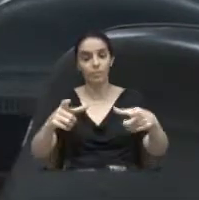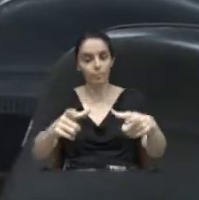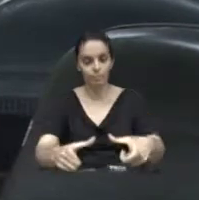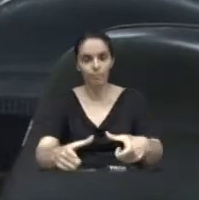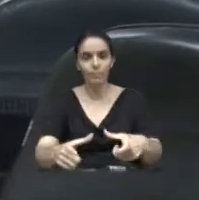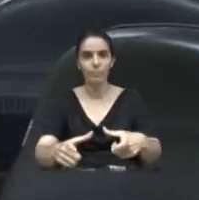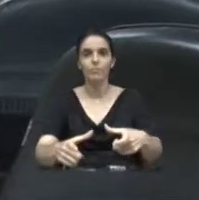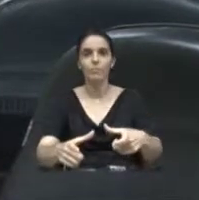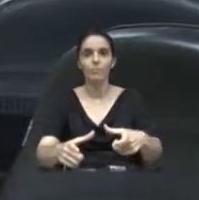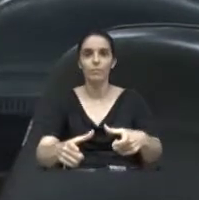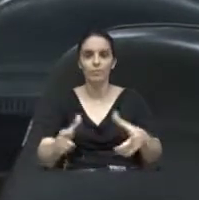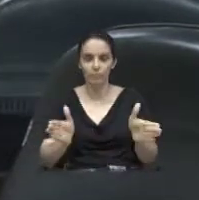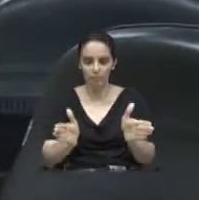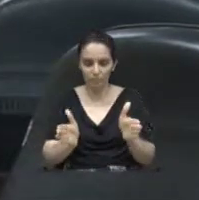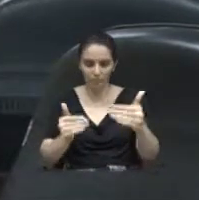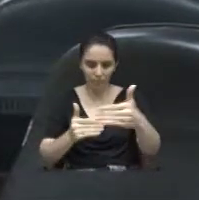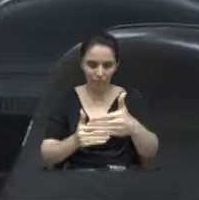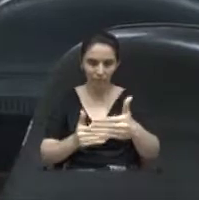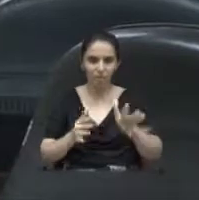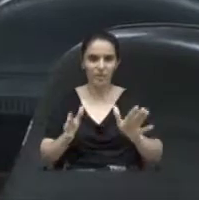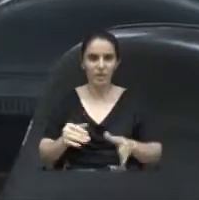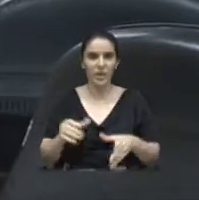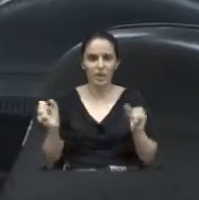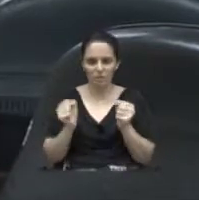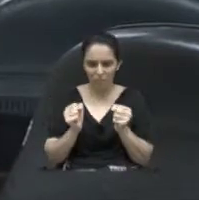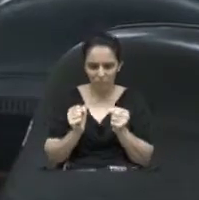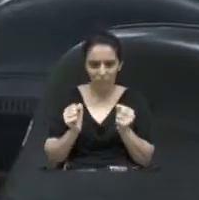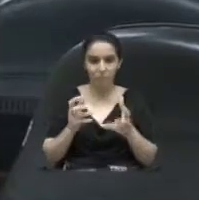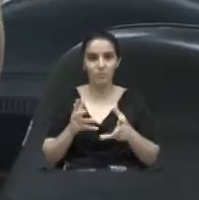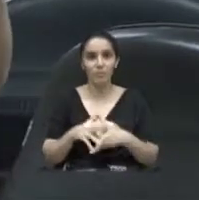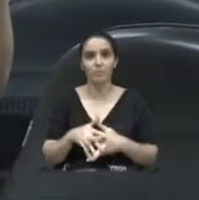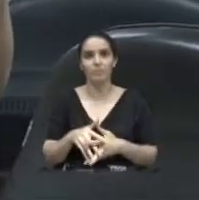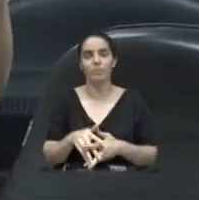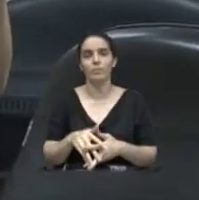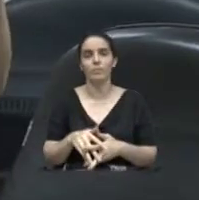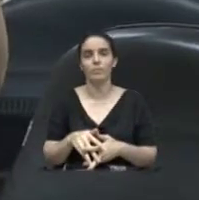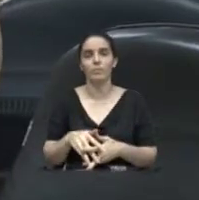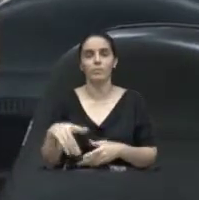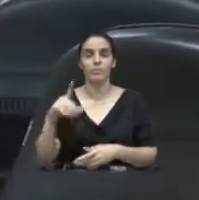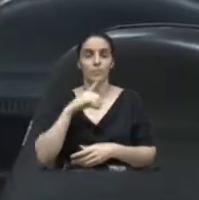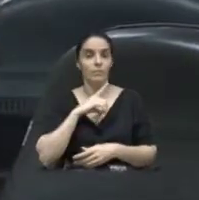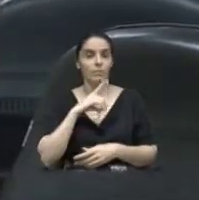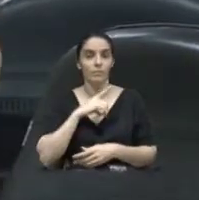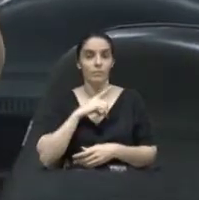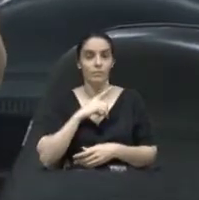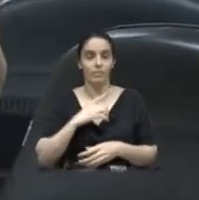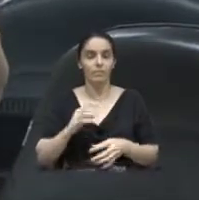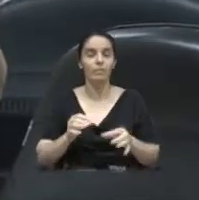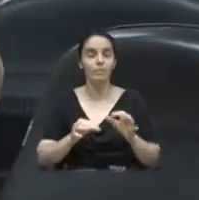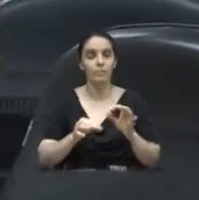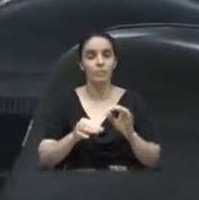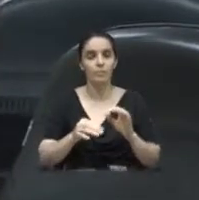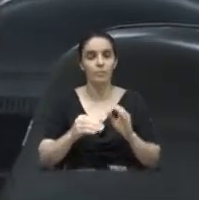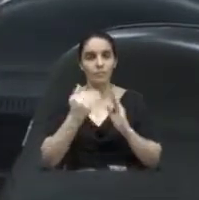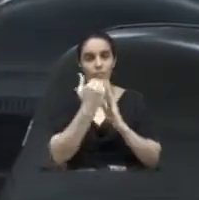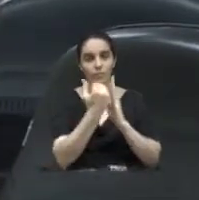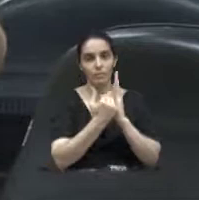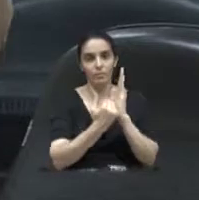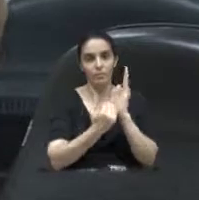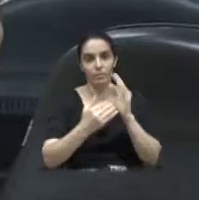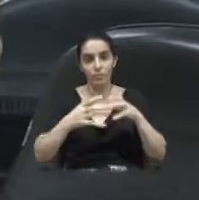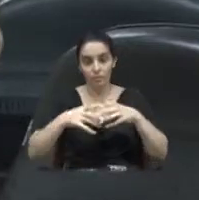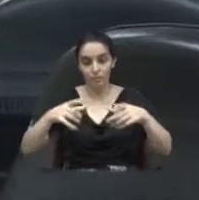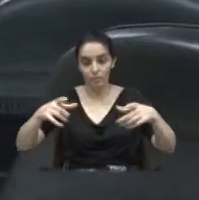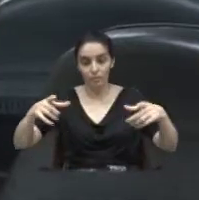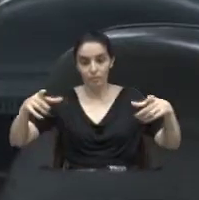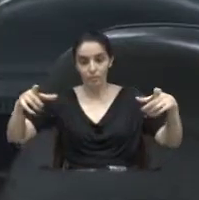muito limitado. Existem alguns ecopontos, existem projetos para expansão,